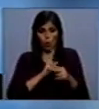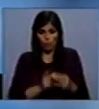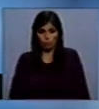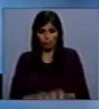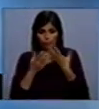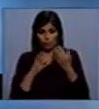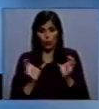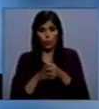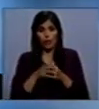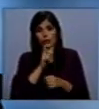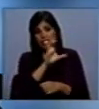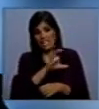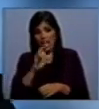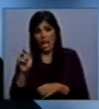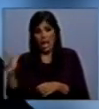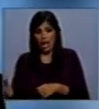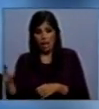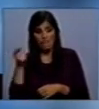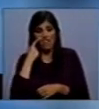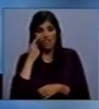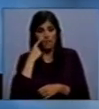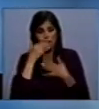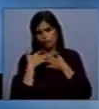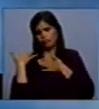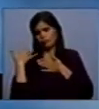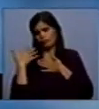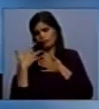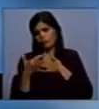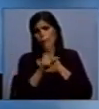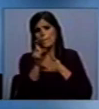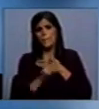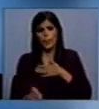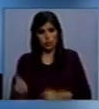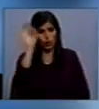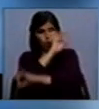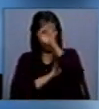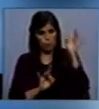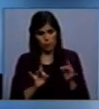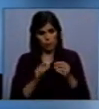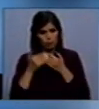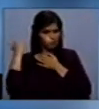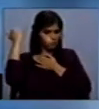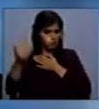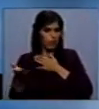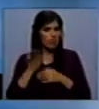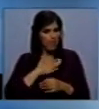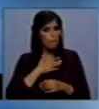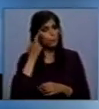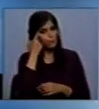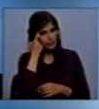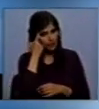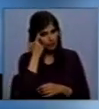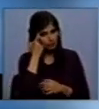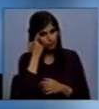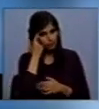europeia vivemos um período mais longo da história européia isso deve fazer pensar mesmo com uma guerra